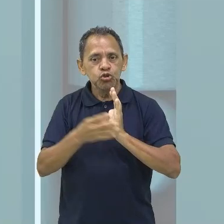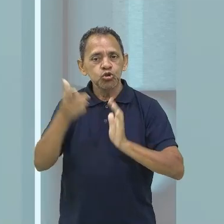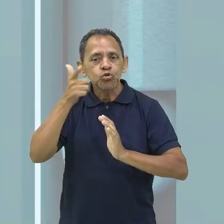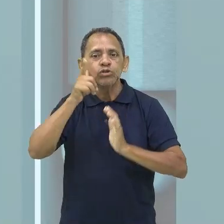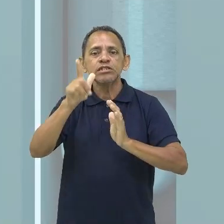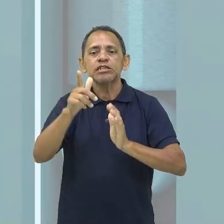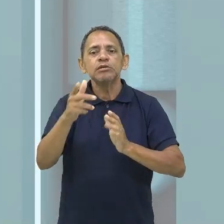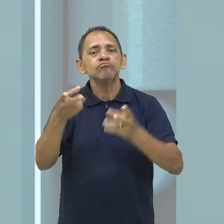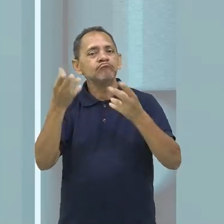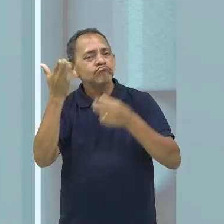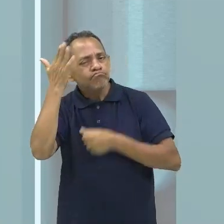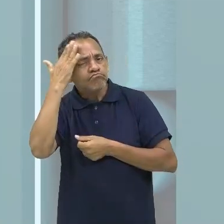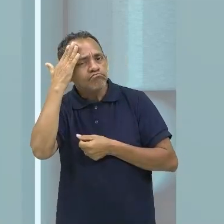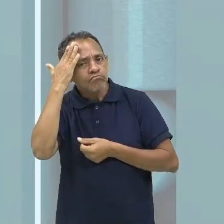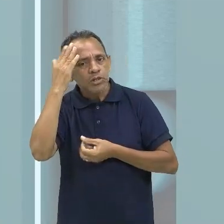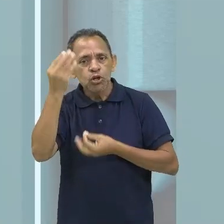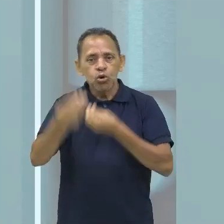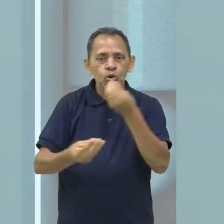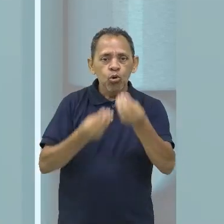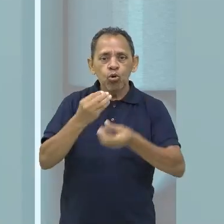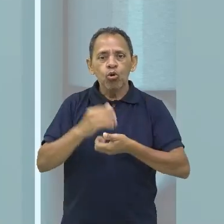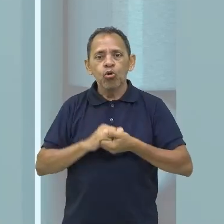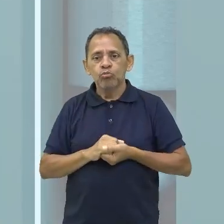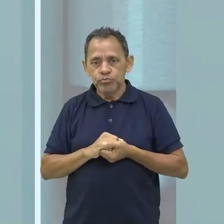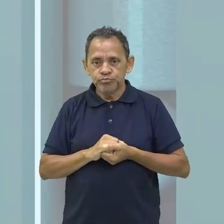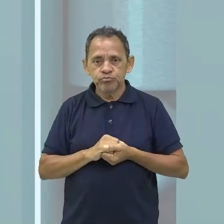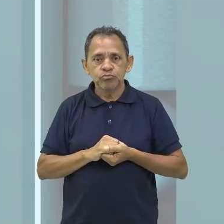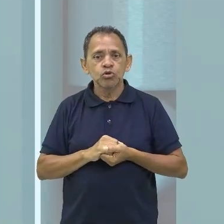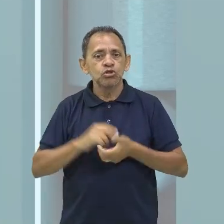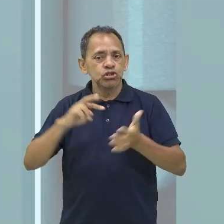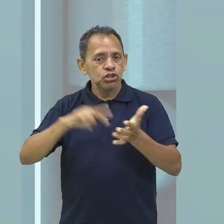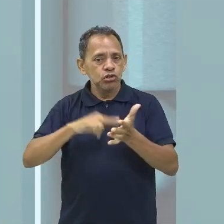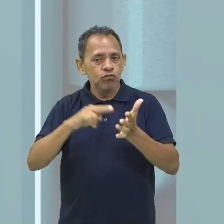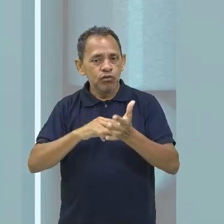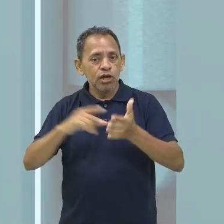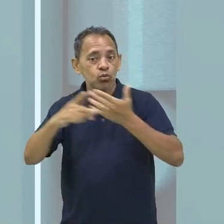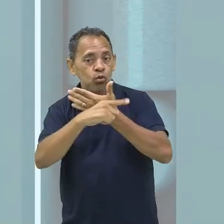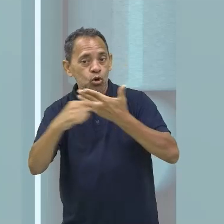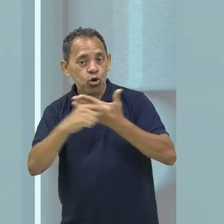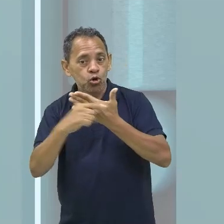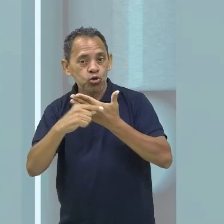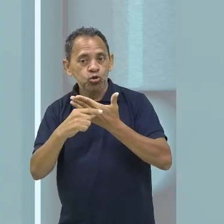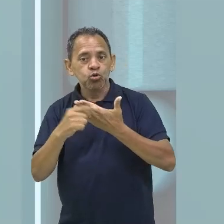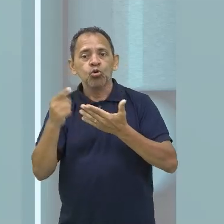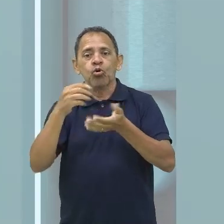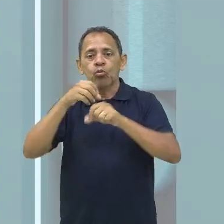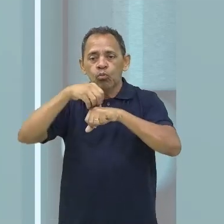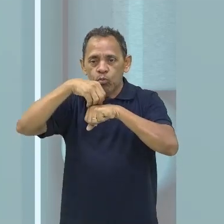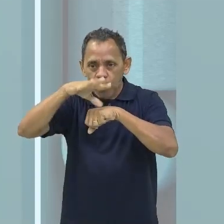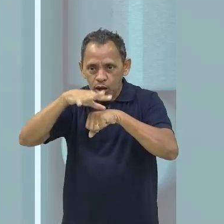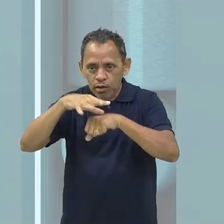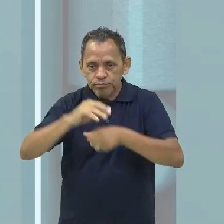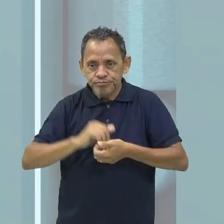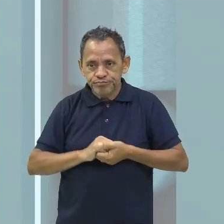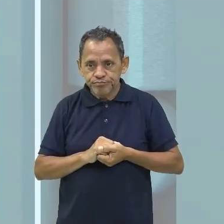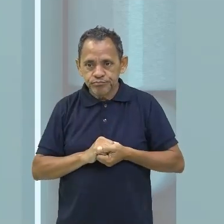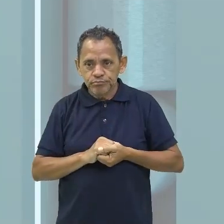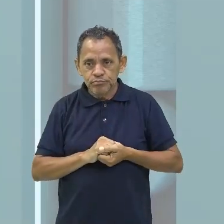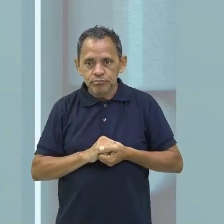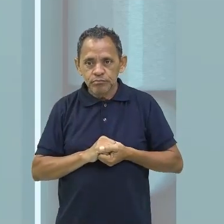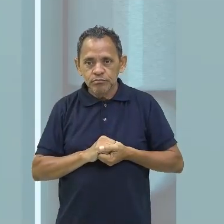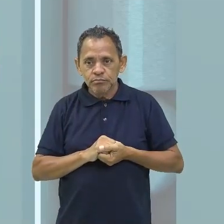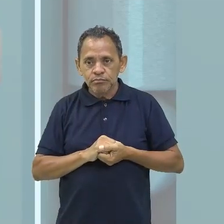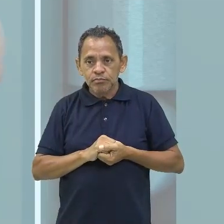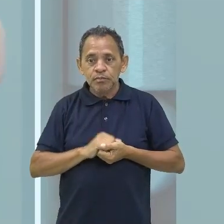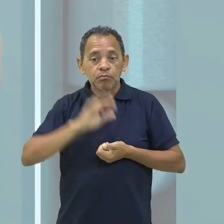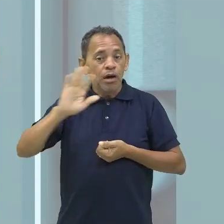e buscar entender qual era o efeito de sentido que o autor quis gerar, ok? Mas a elipse não é a única